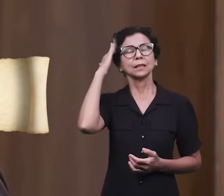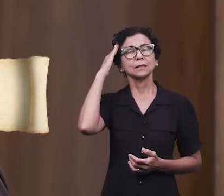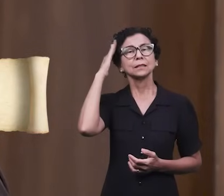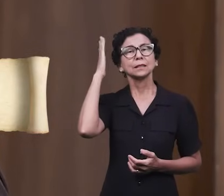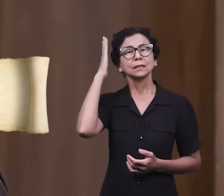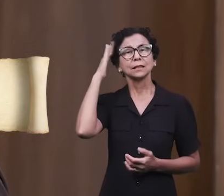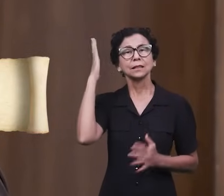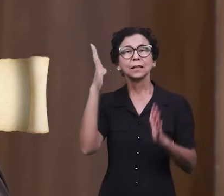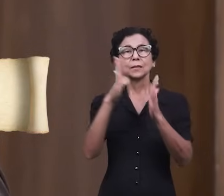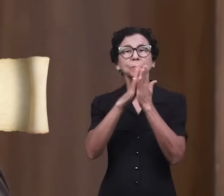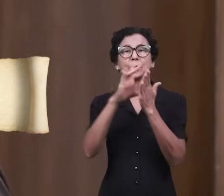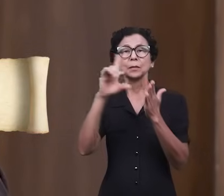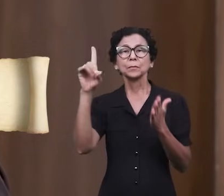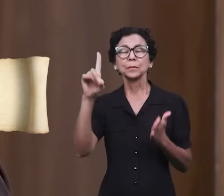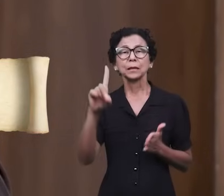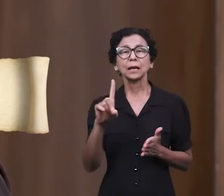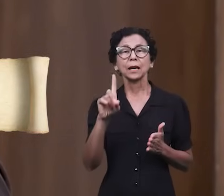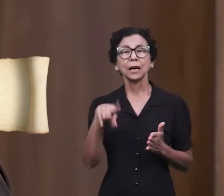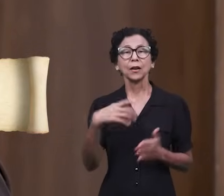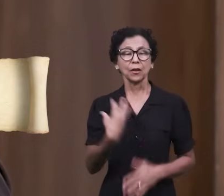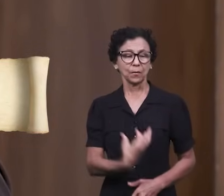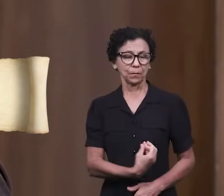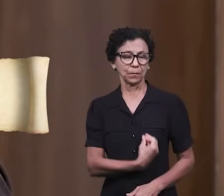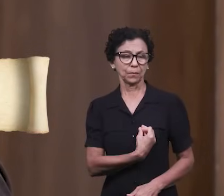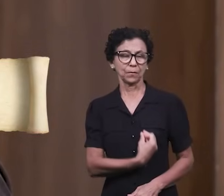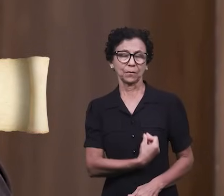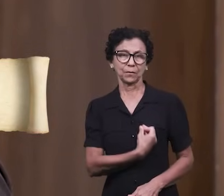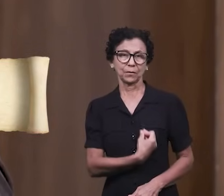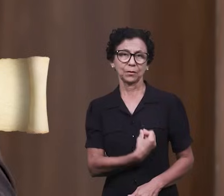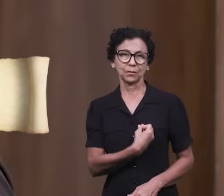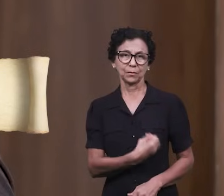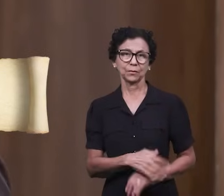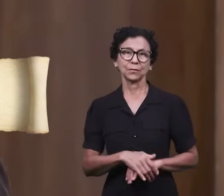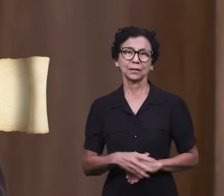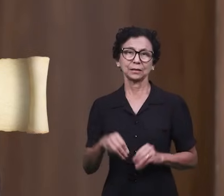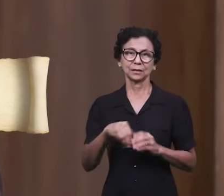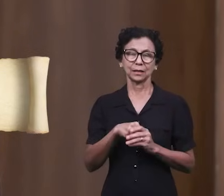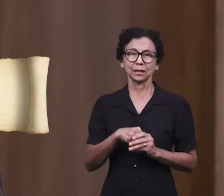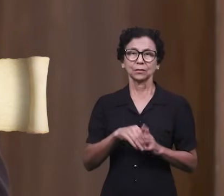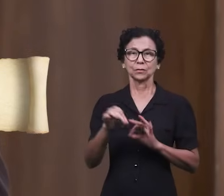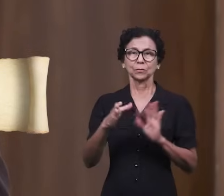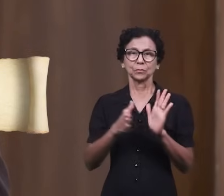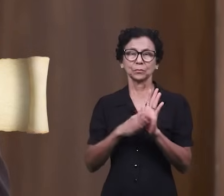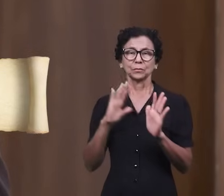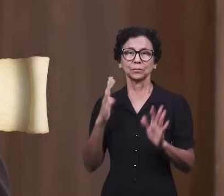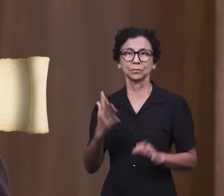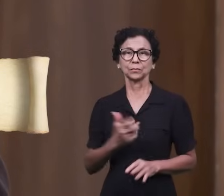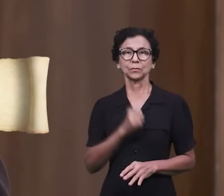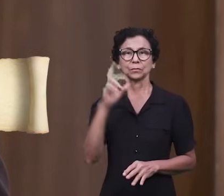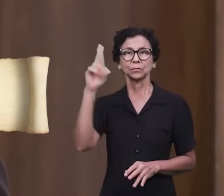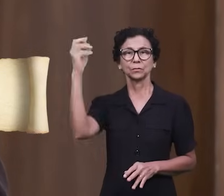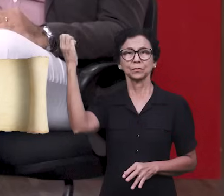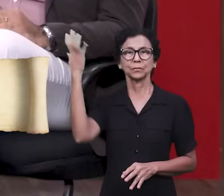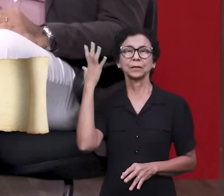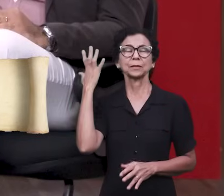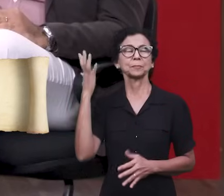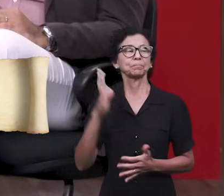Bíblia é a palavra viva e ela nos revela um projeto de salvação.